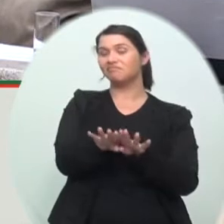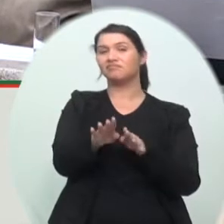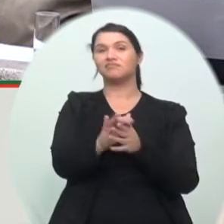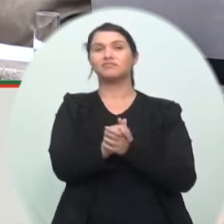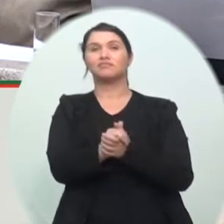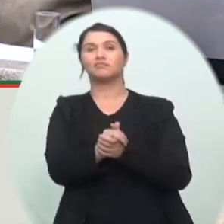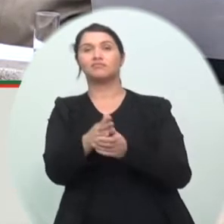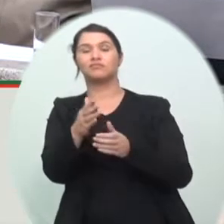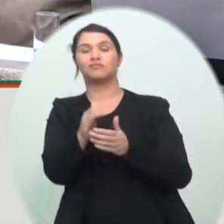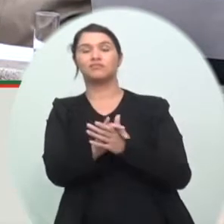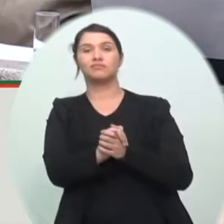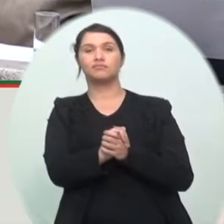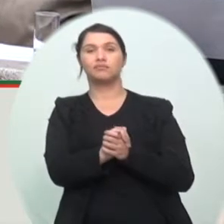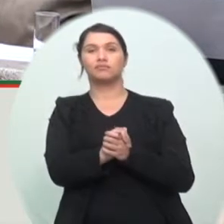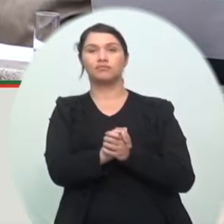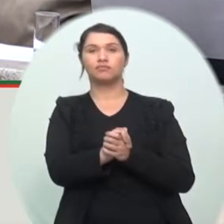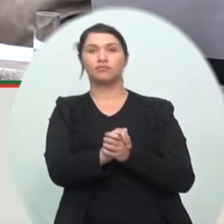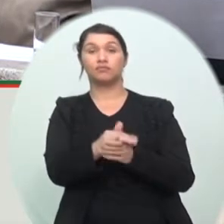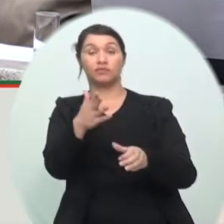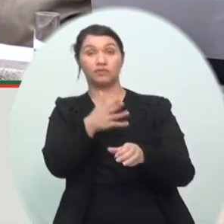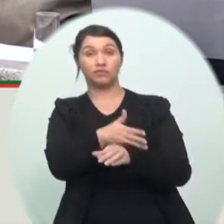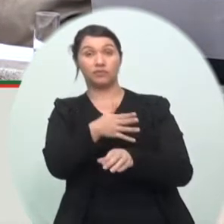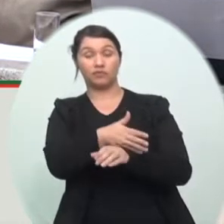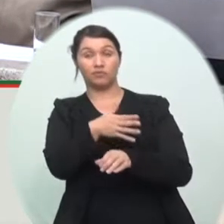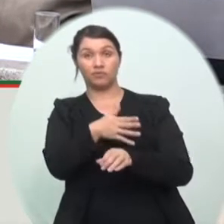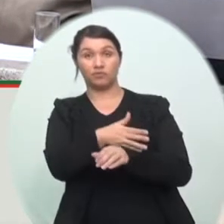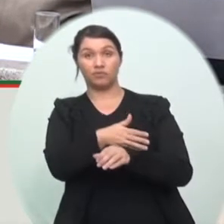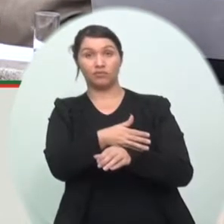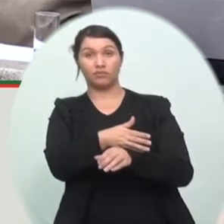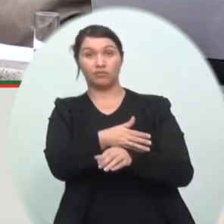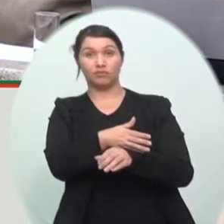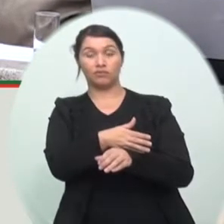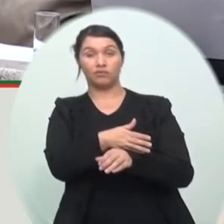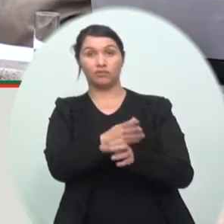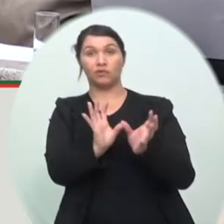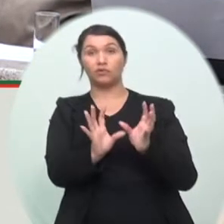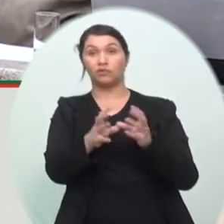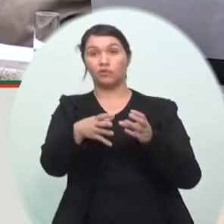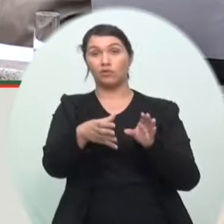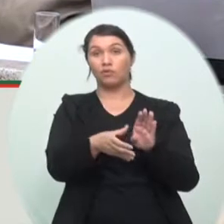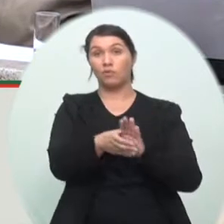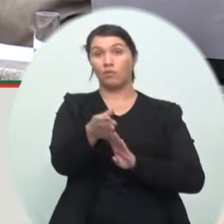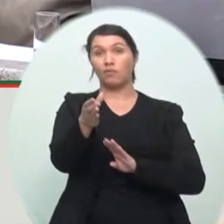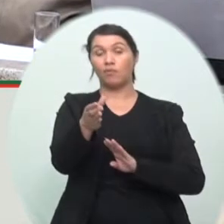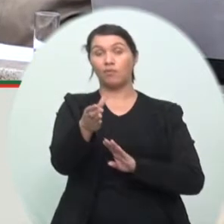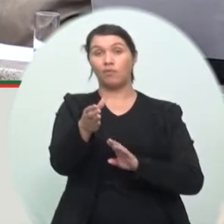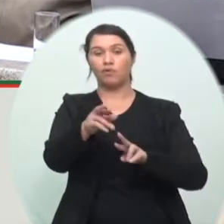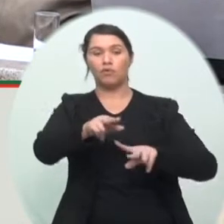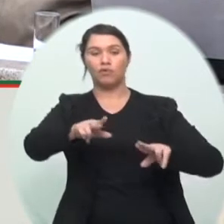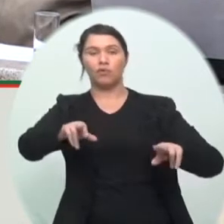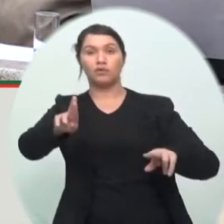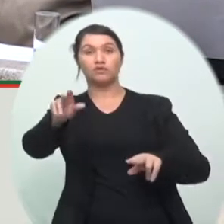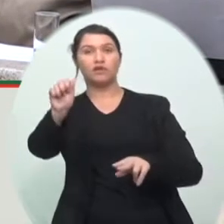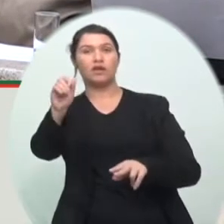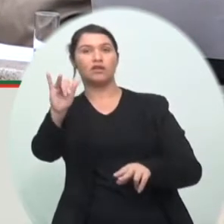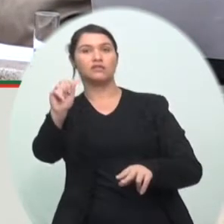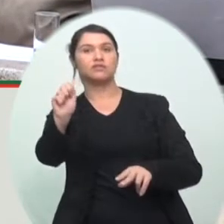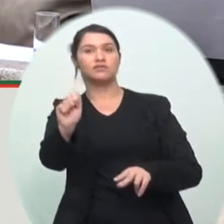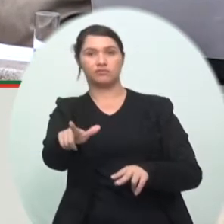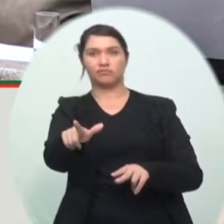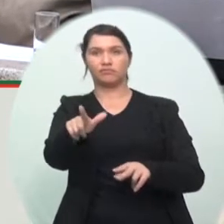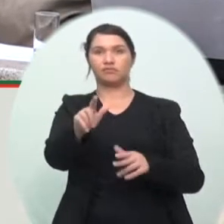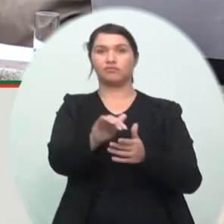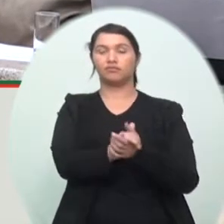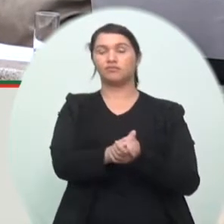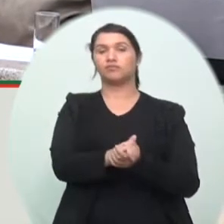Integrada Municipal de Criciúma, membro do Conselho Municipal de Promoção da Igualdade Racial de Criciúma e da Confraria Amigos de